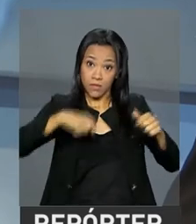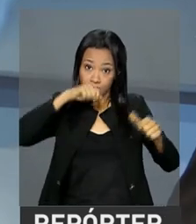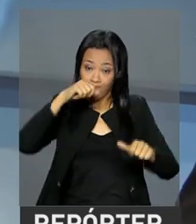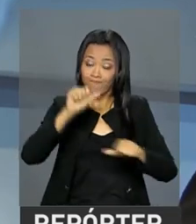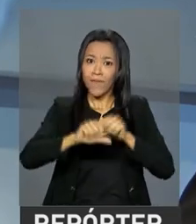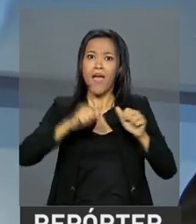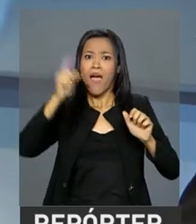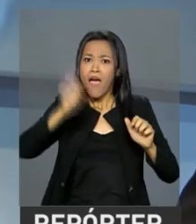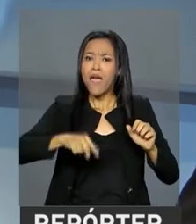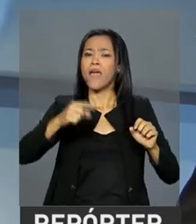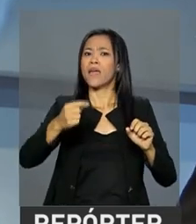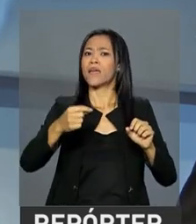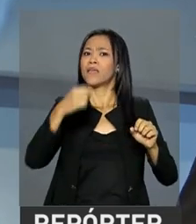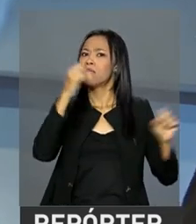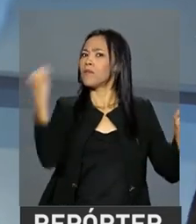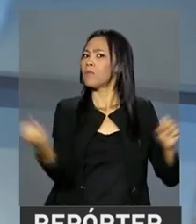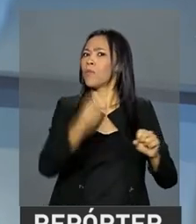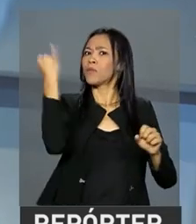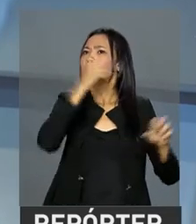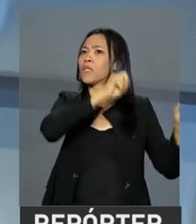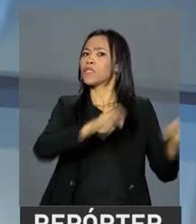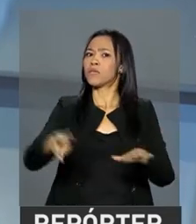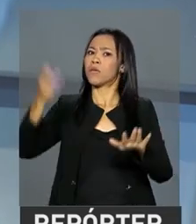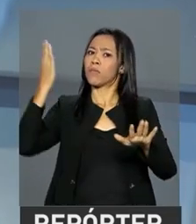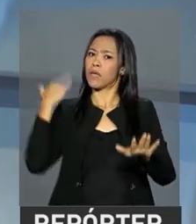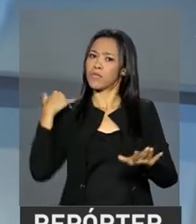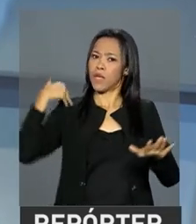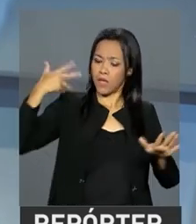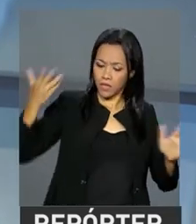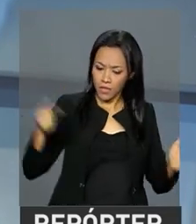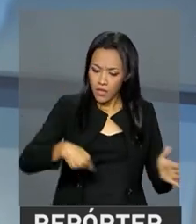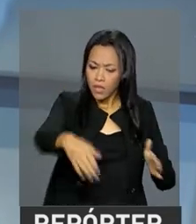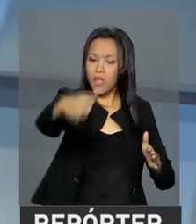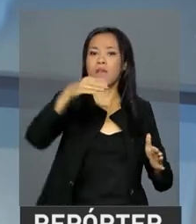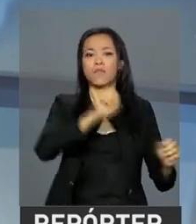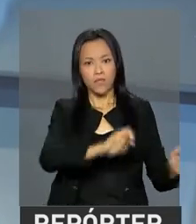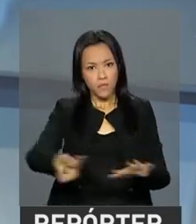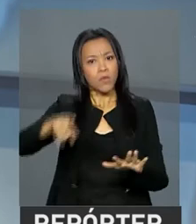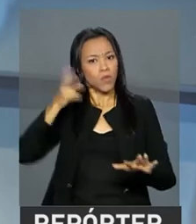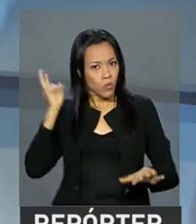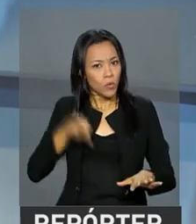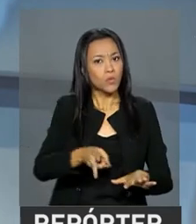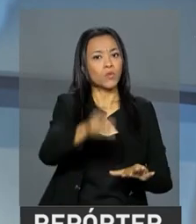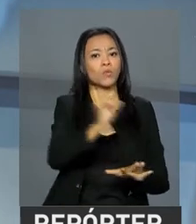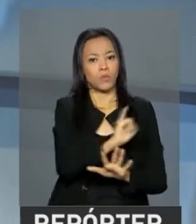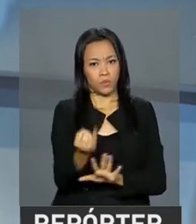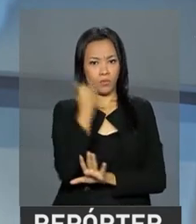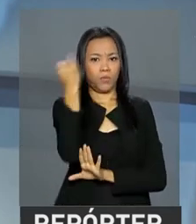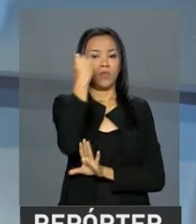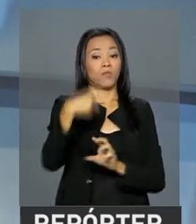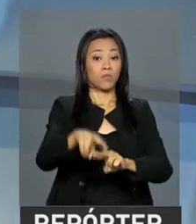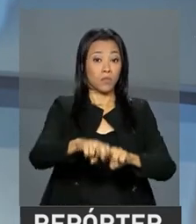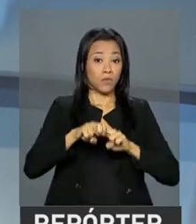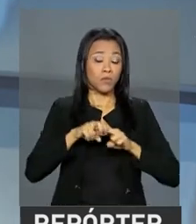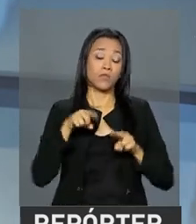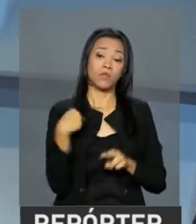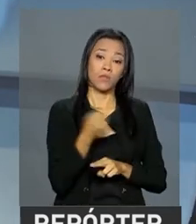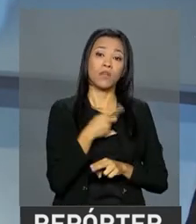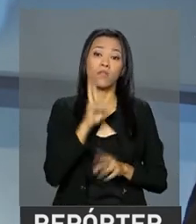tão importantes na semana passada quanto são nesta semana. Portanto,